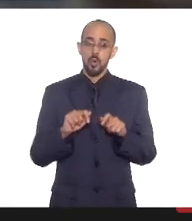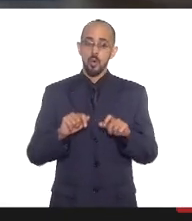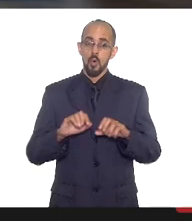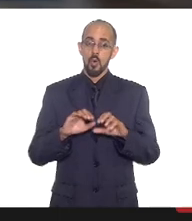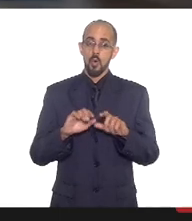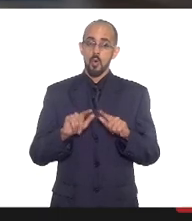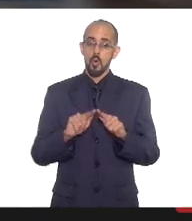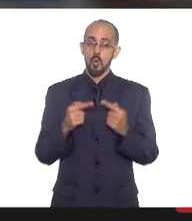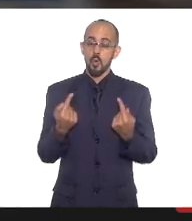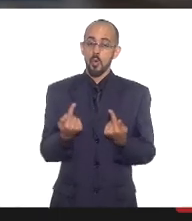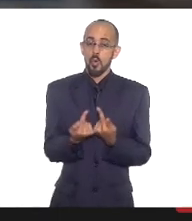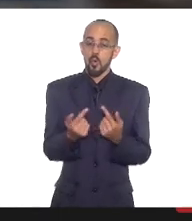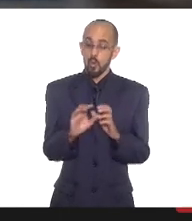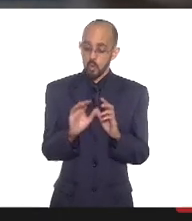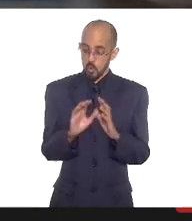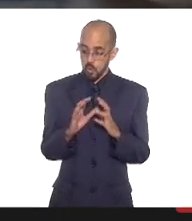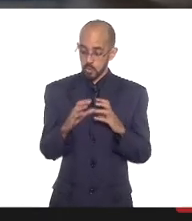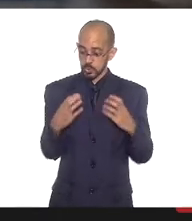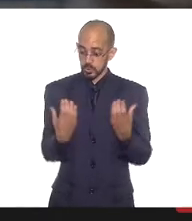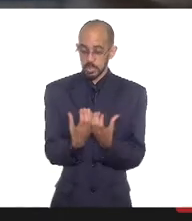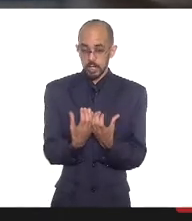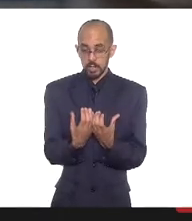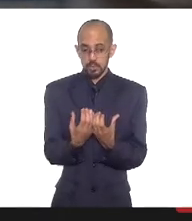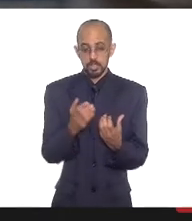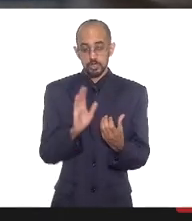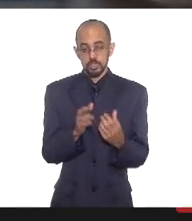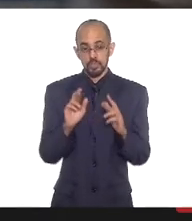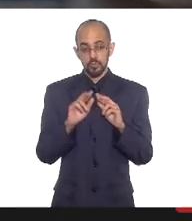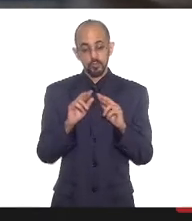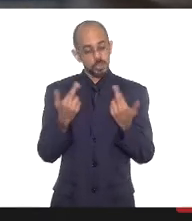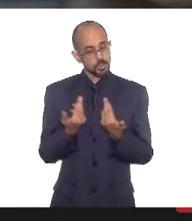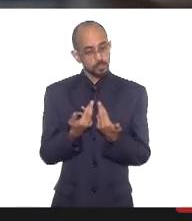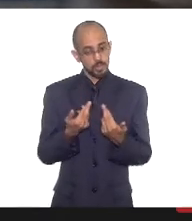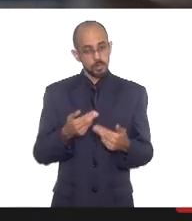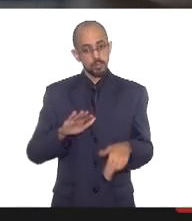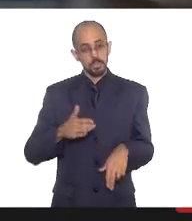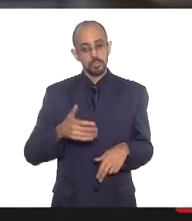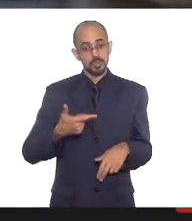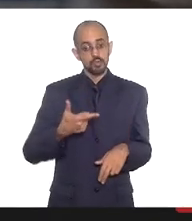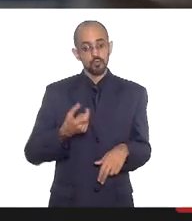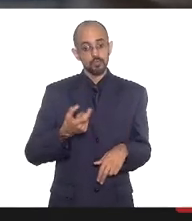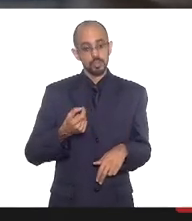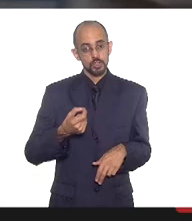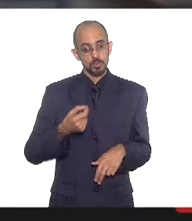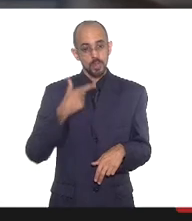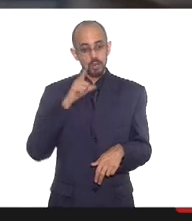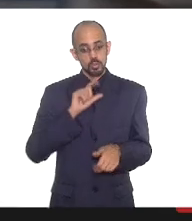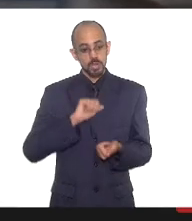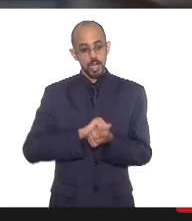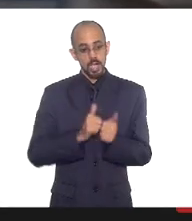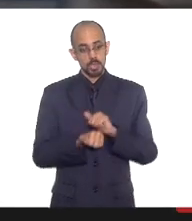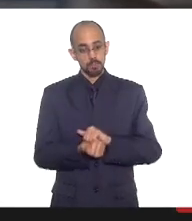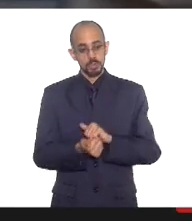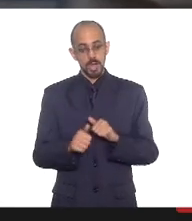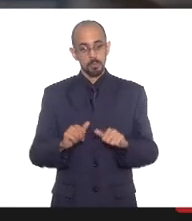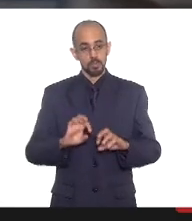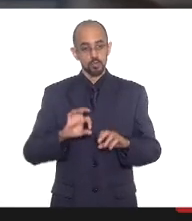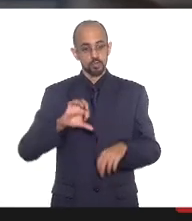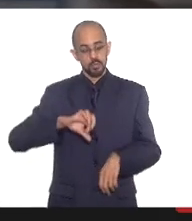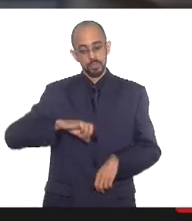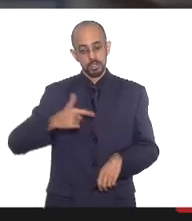umas 20 vezes para a gente poder chegar um calendário com a situação e fosse adequado para 92 municípios